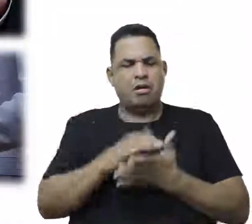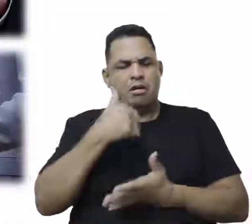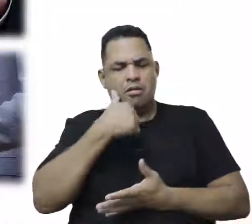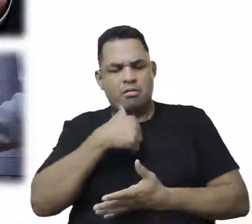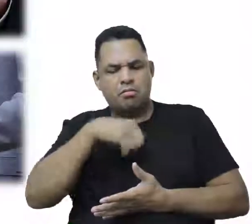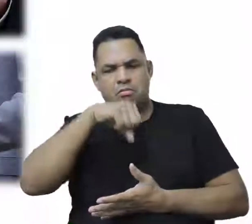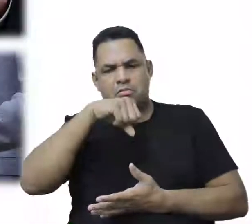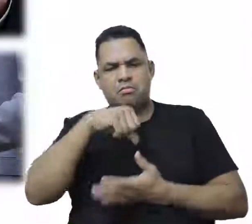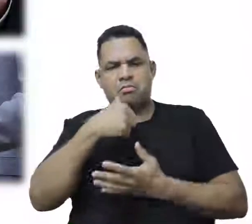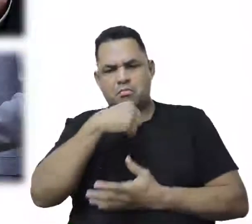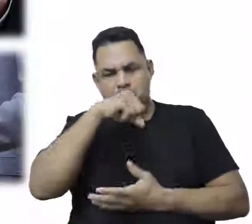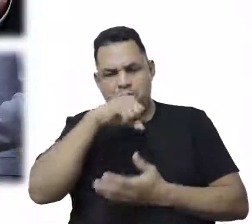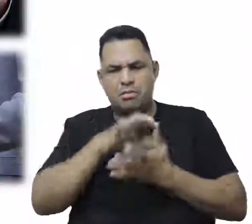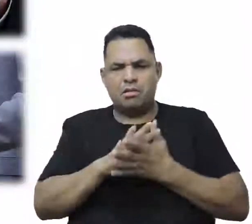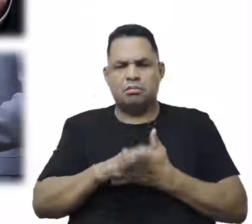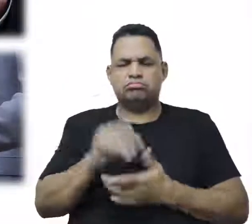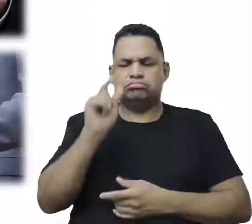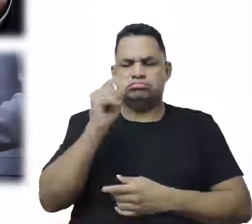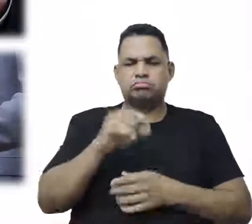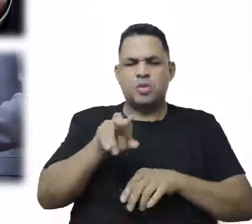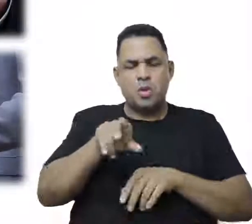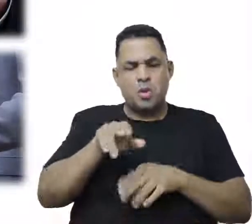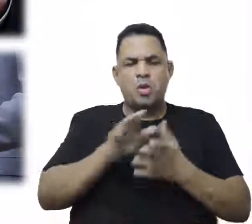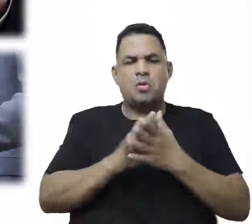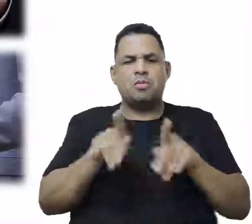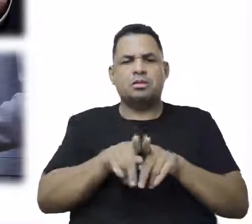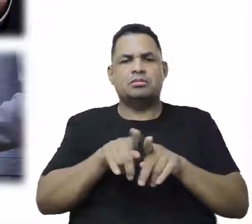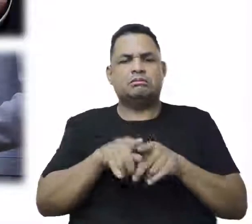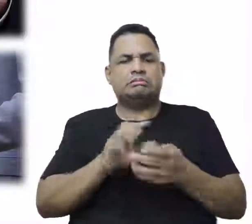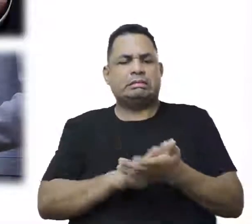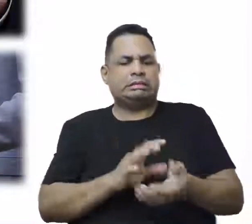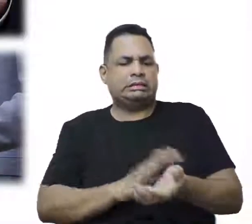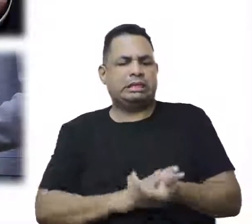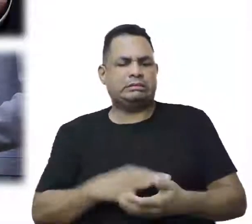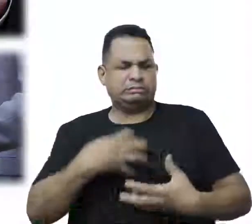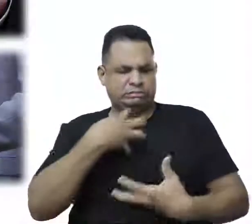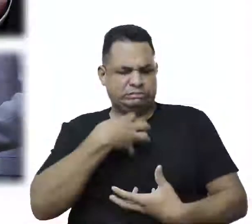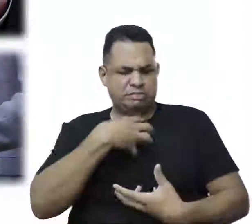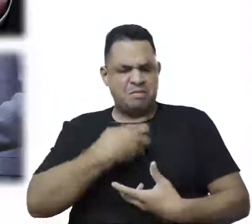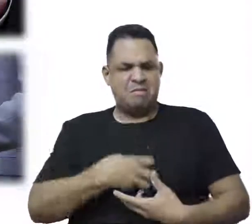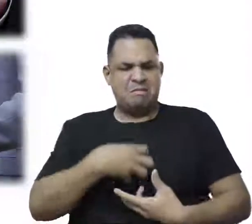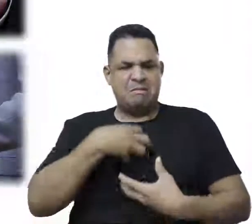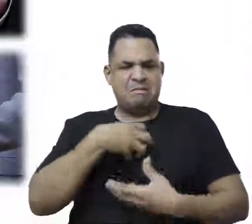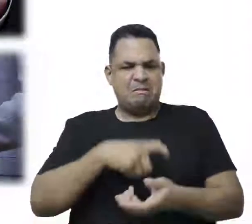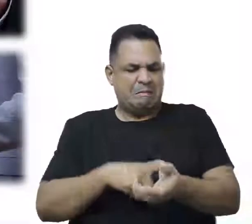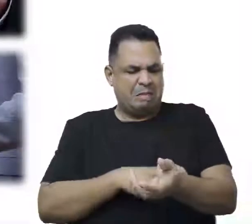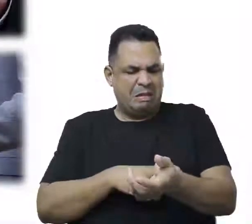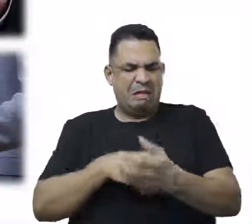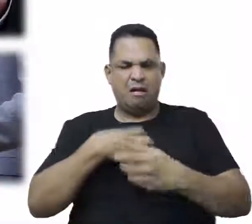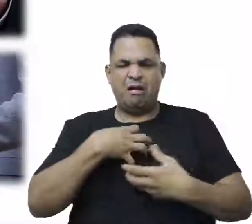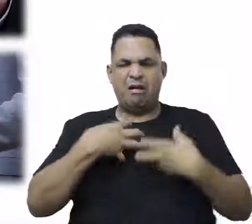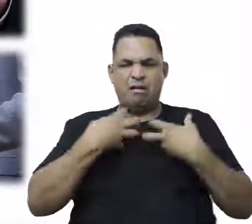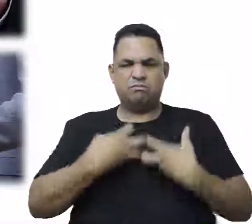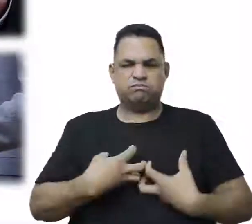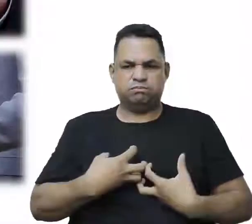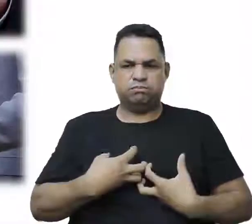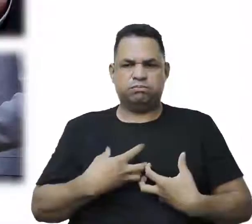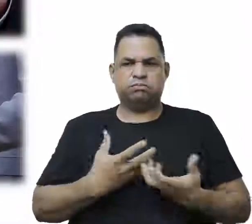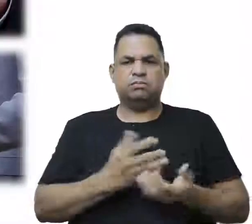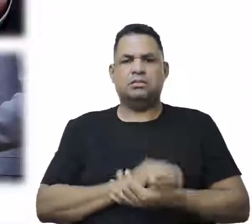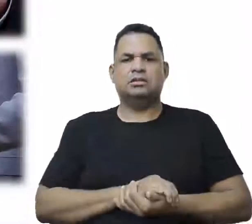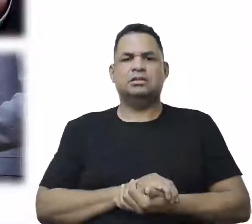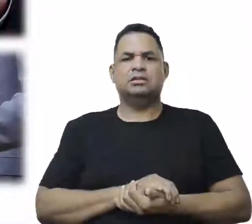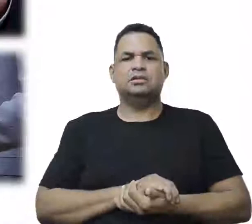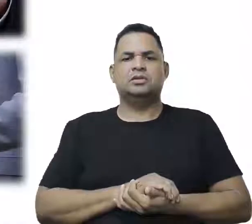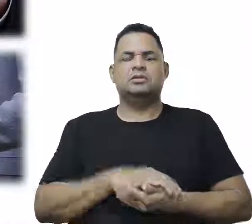vai observar qual é a expressão que ele faz quando ele está com raiva, como é que o corpo dele se comporta quando ele está